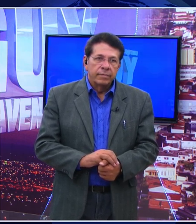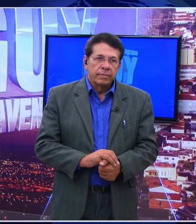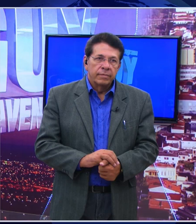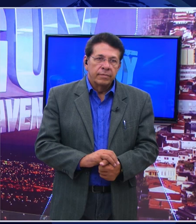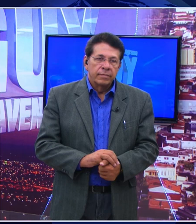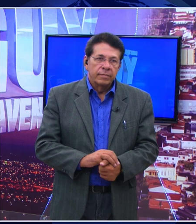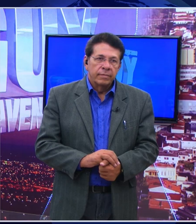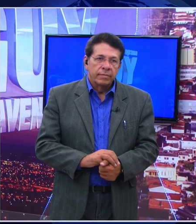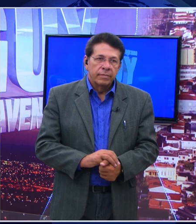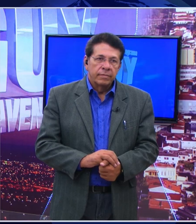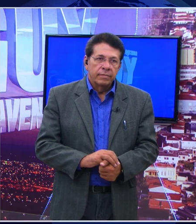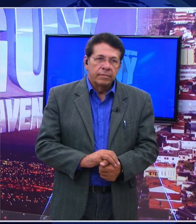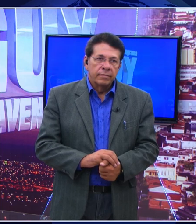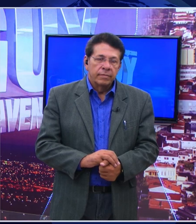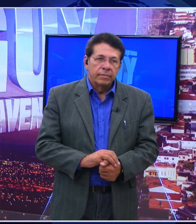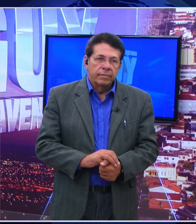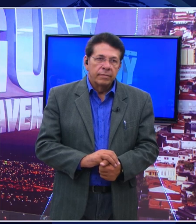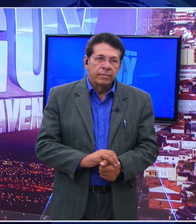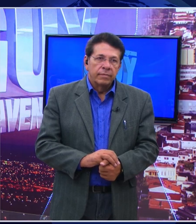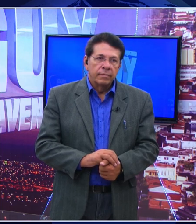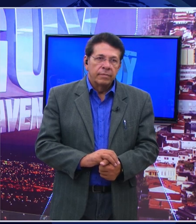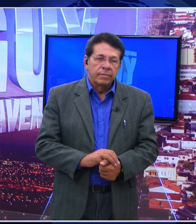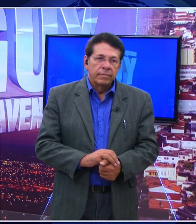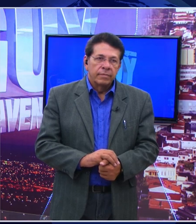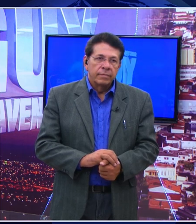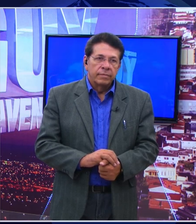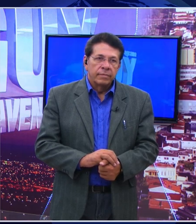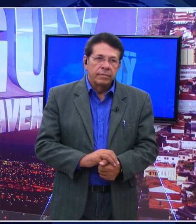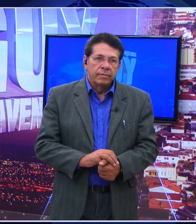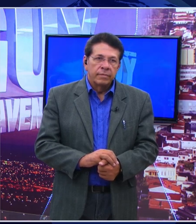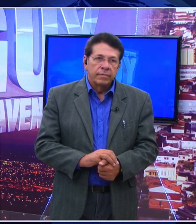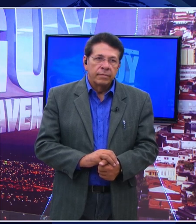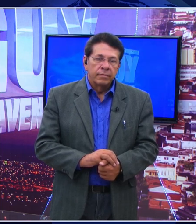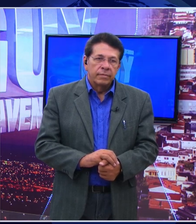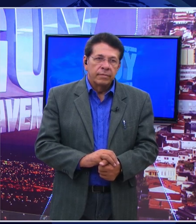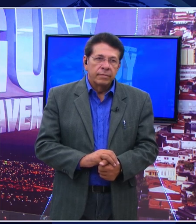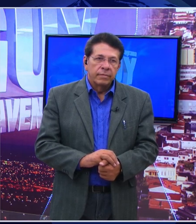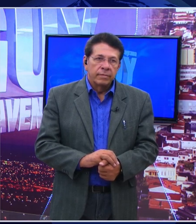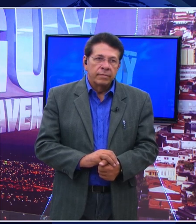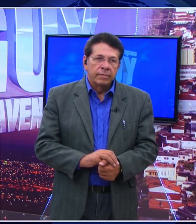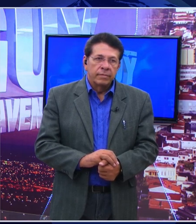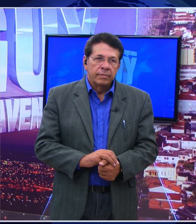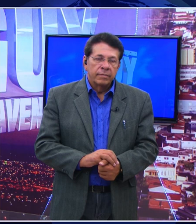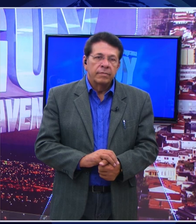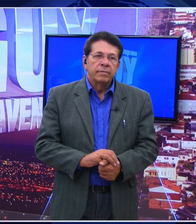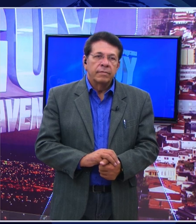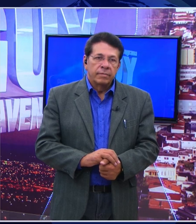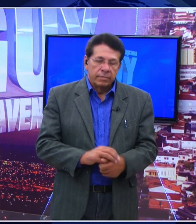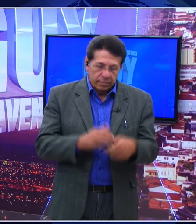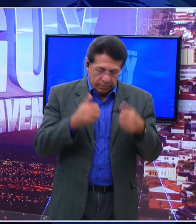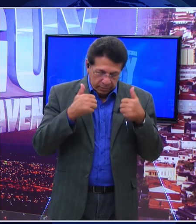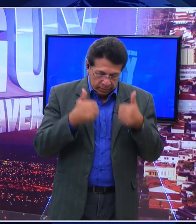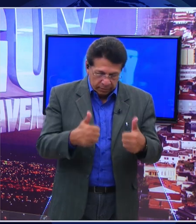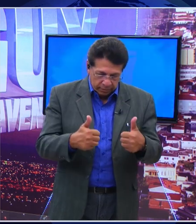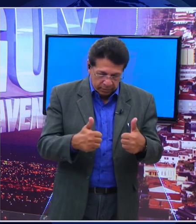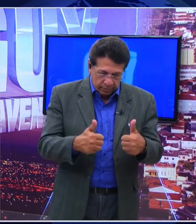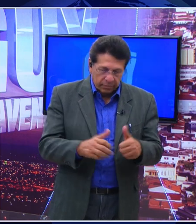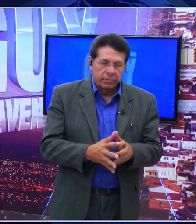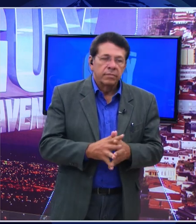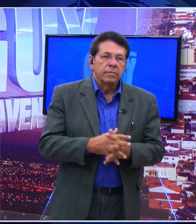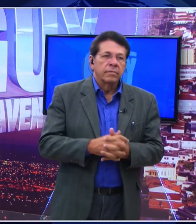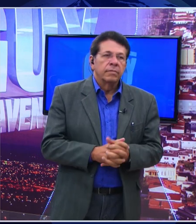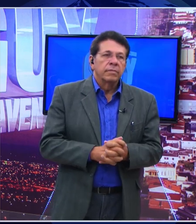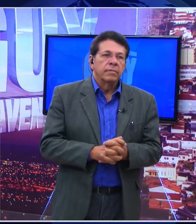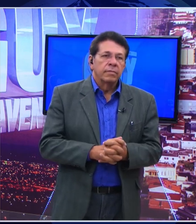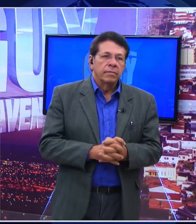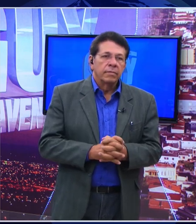promoção Copatos Visita Sua Casa, que todas, de 15 em 15 dias, quartas-feiras, a gente vai fazer o sorteio aqui ao vivo. Na quinta-feira, você